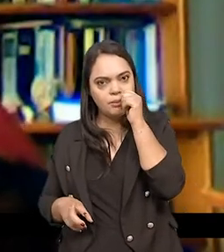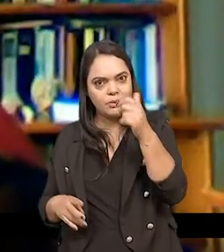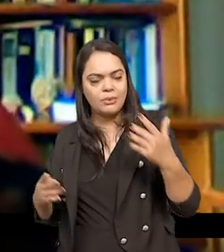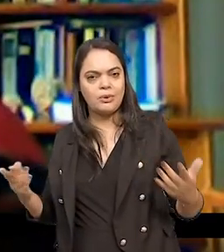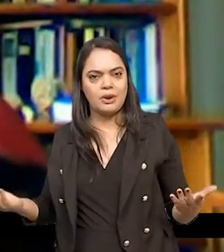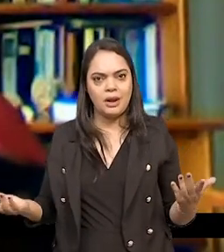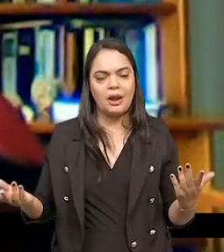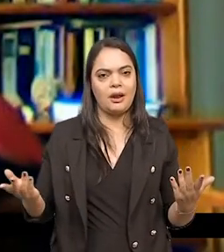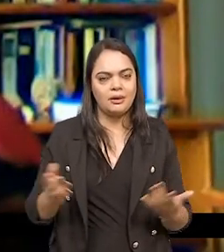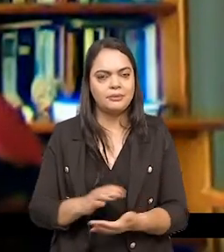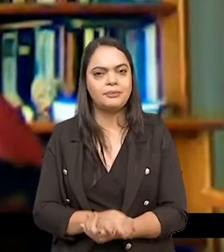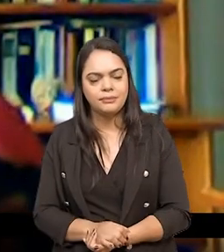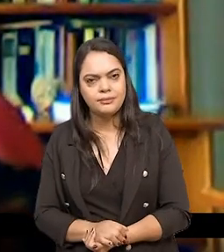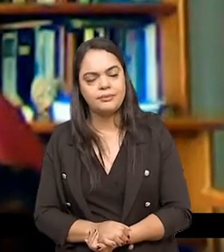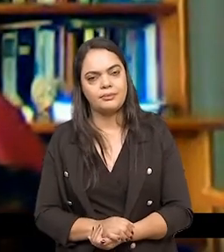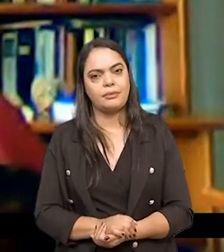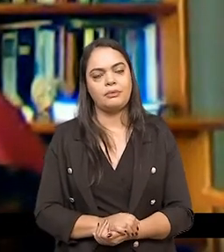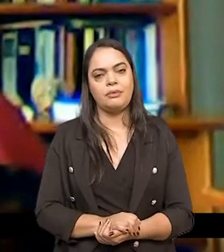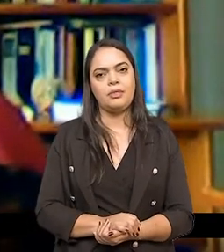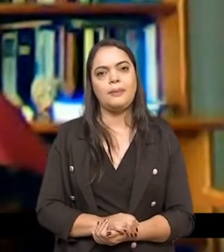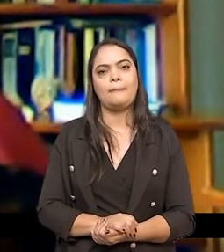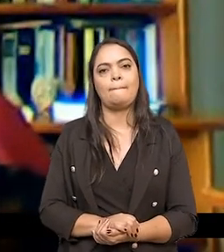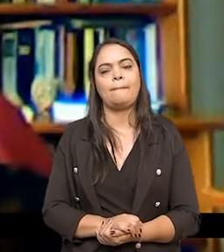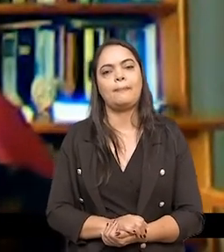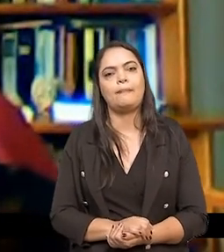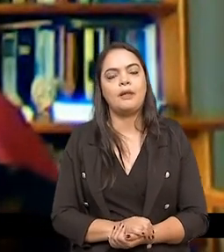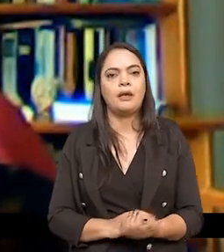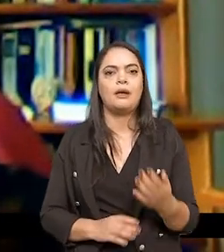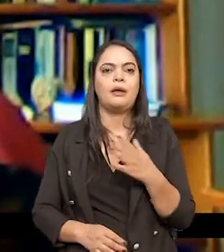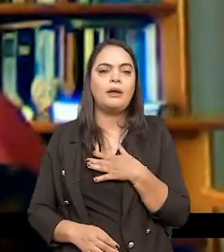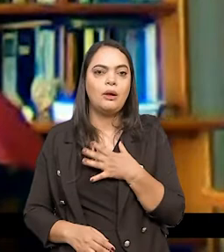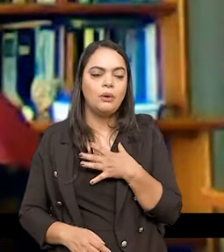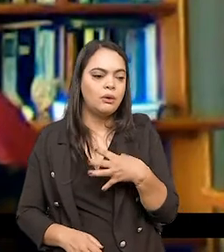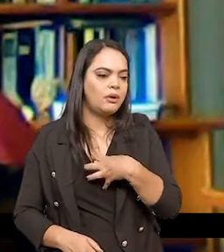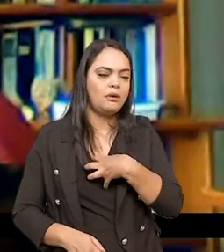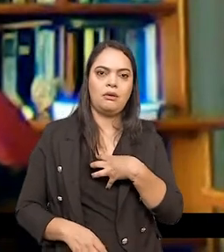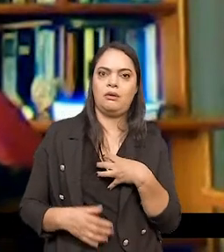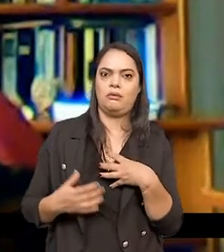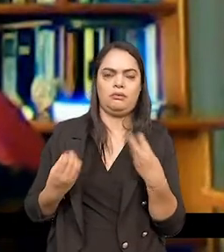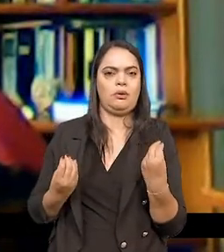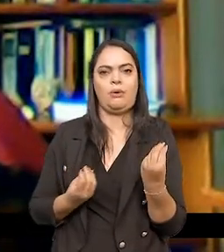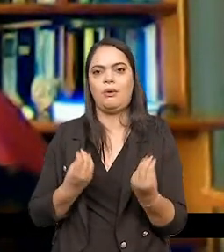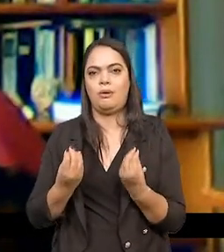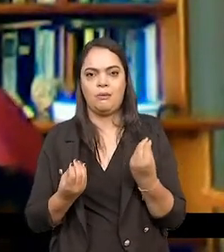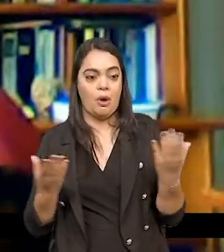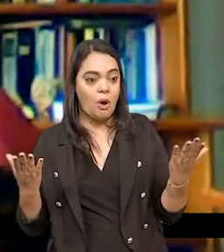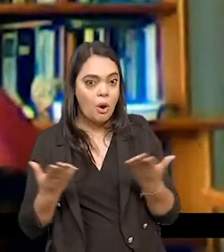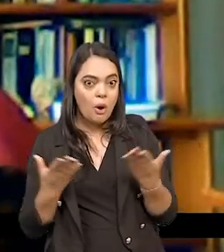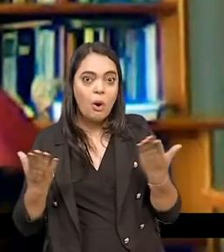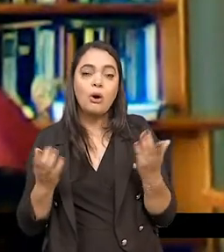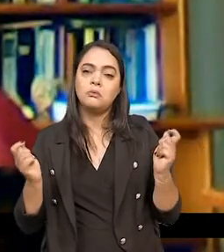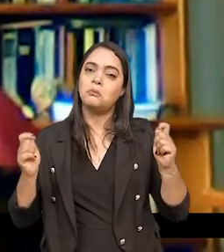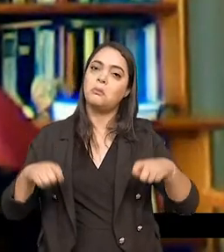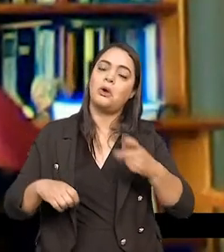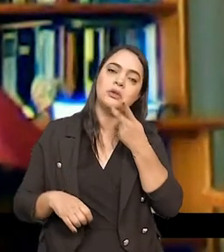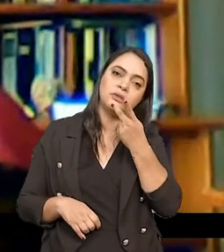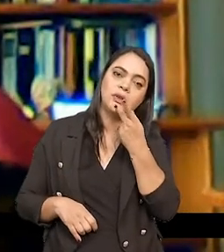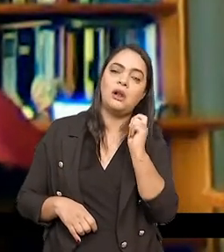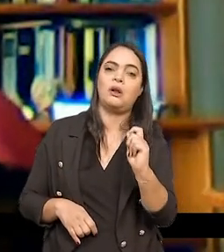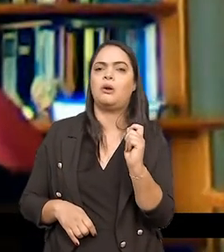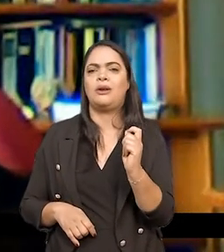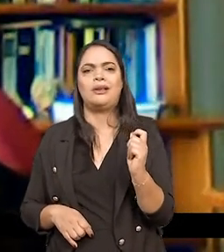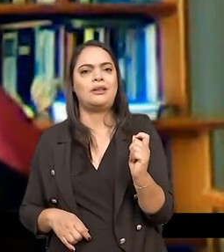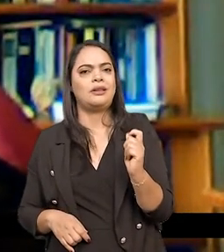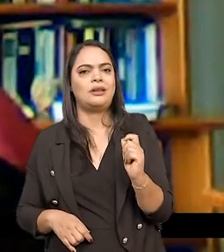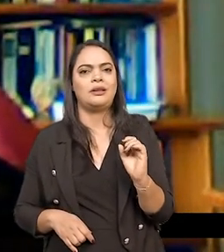uma prostituta, coisa assim, né? E eu acho incrível, então, e hoje, mais do que nunca, posso dizer a mesma coisa ainda.